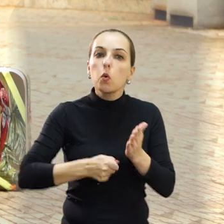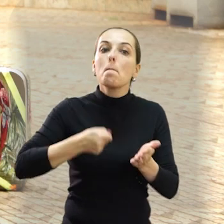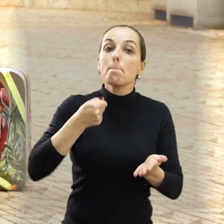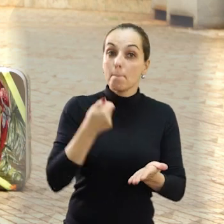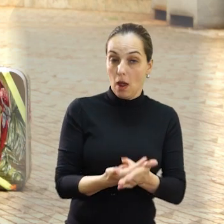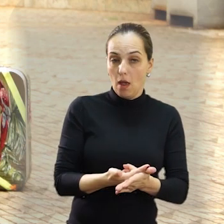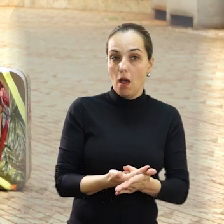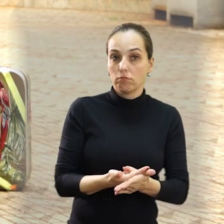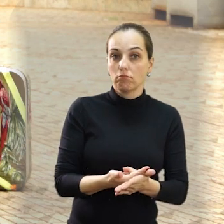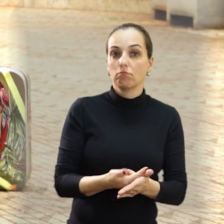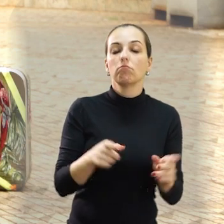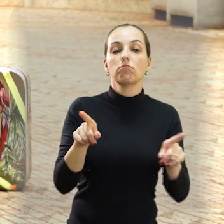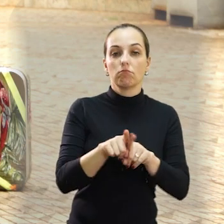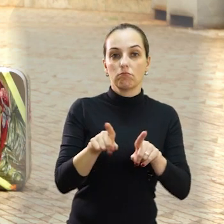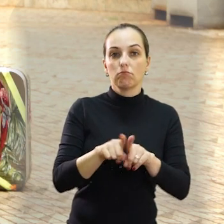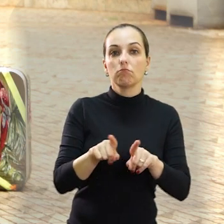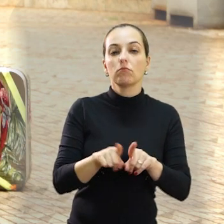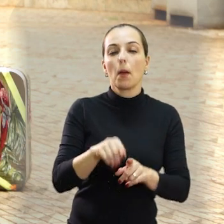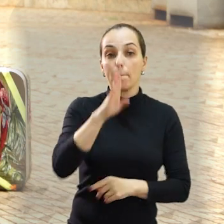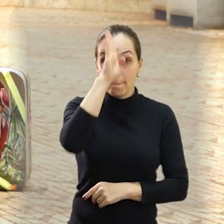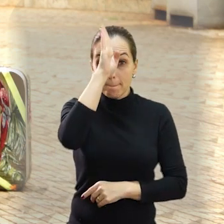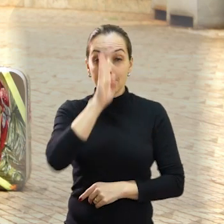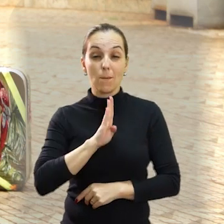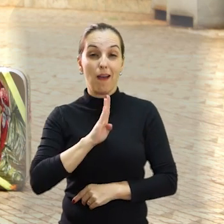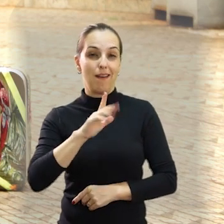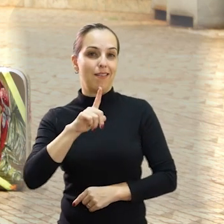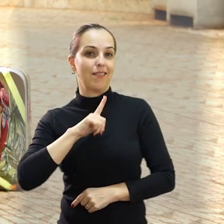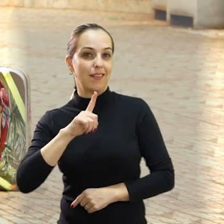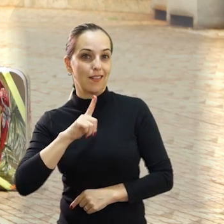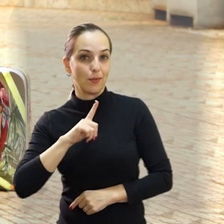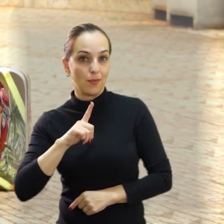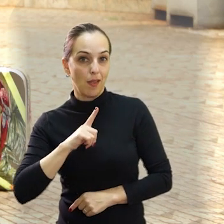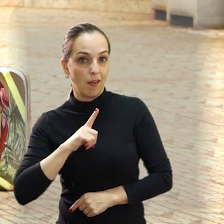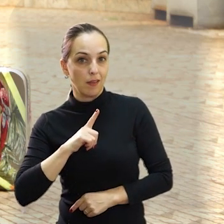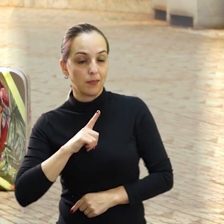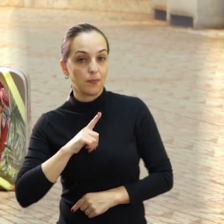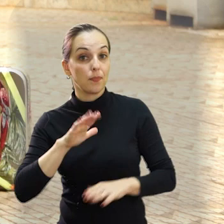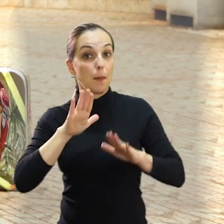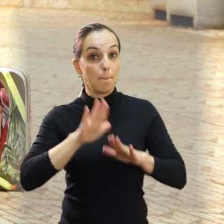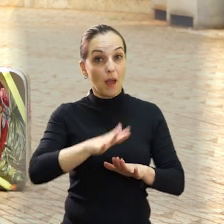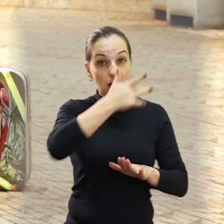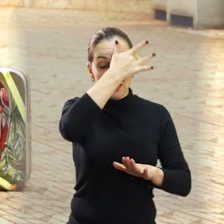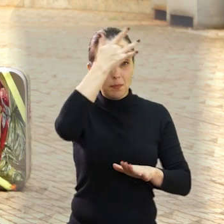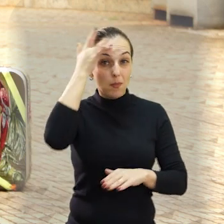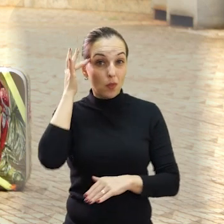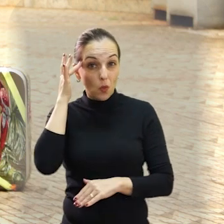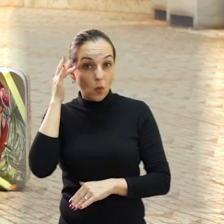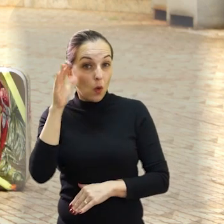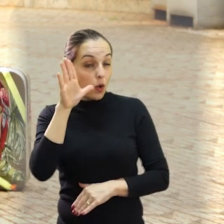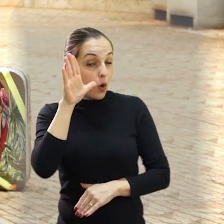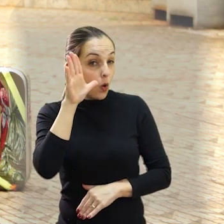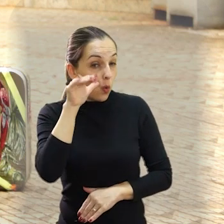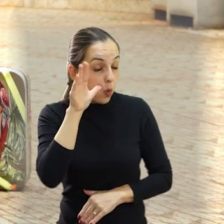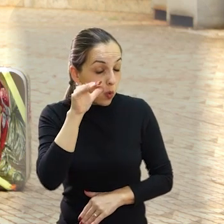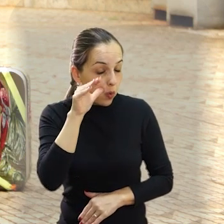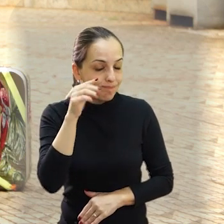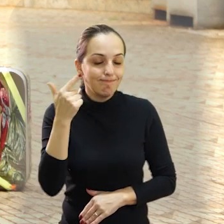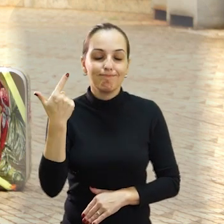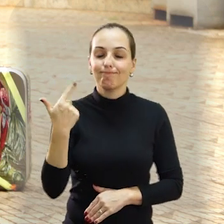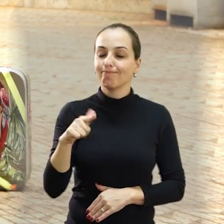assim, muitos espetáculos, muitos filmes, teatros, musicais, às vezes com preços